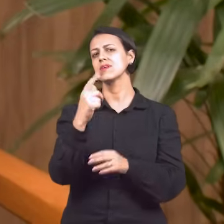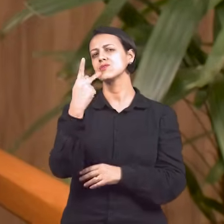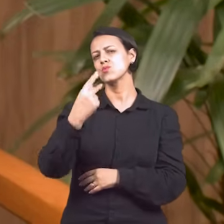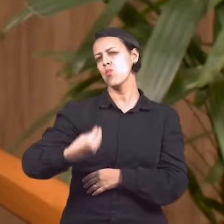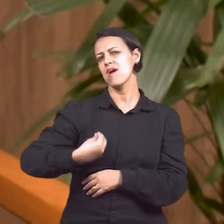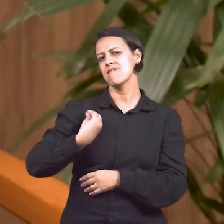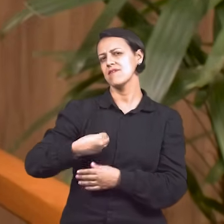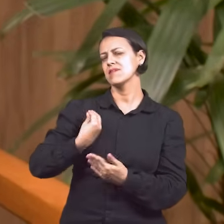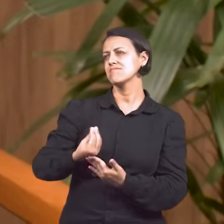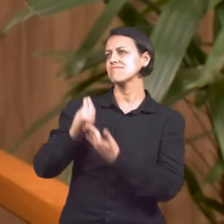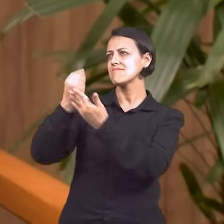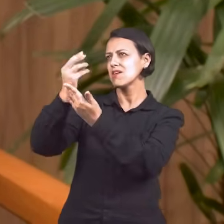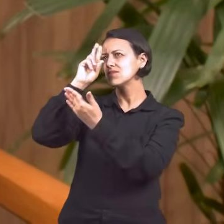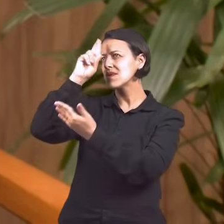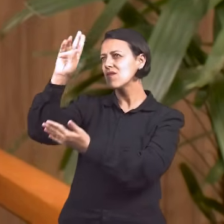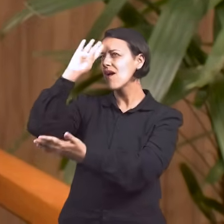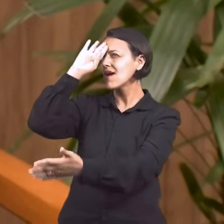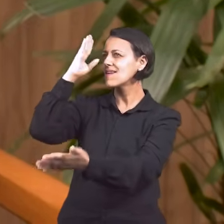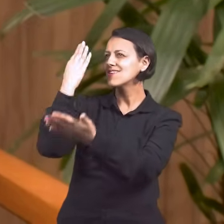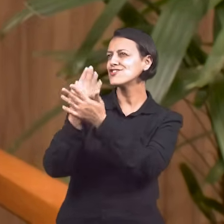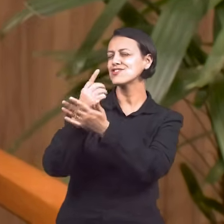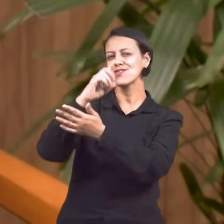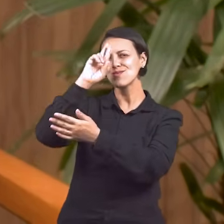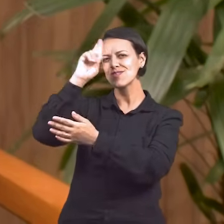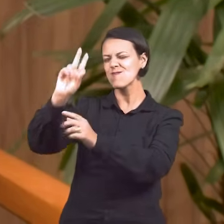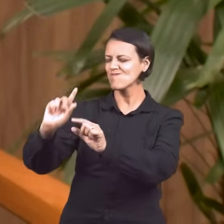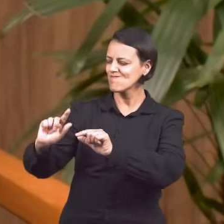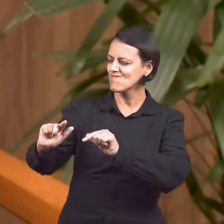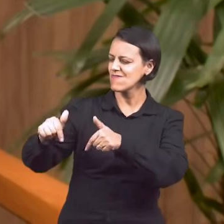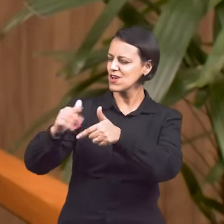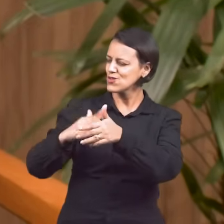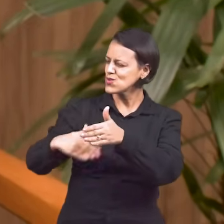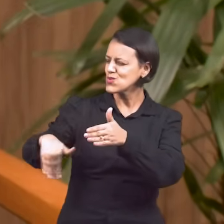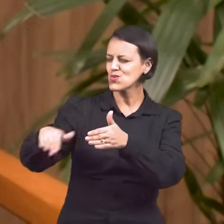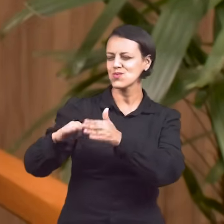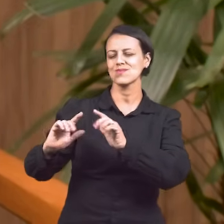Senhor, conforme os Salmos 37, né?